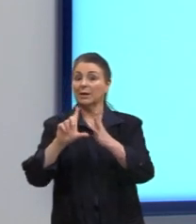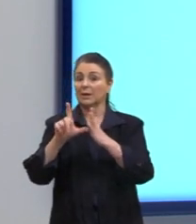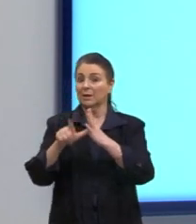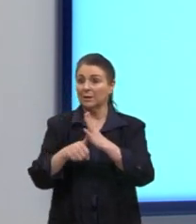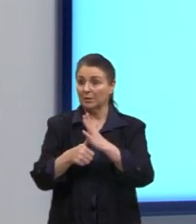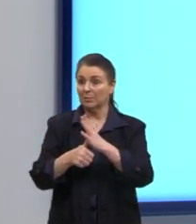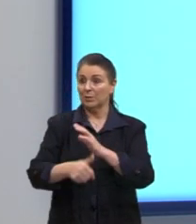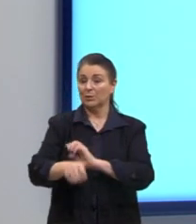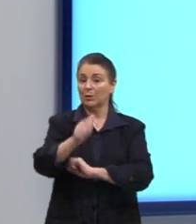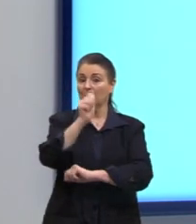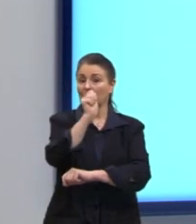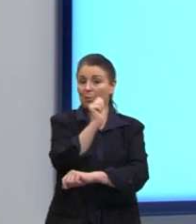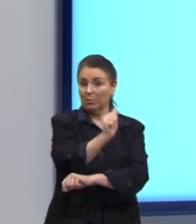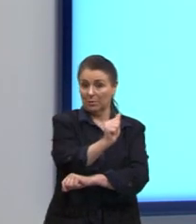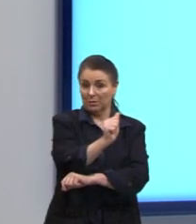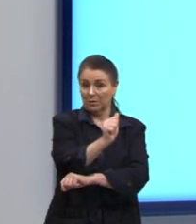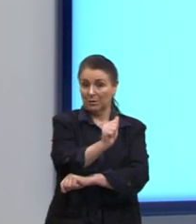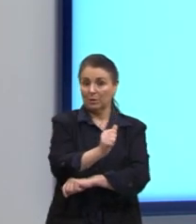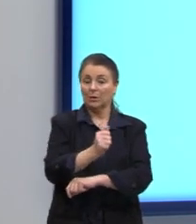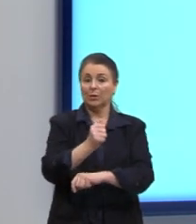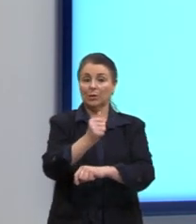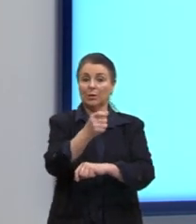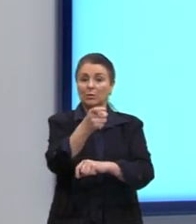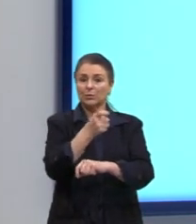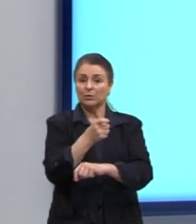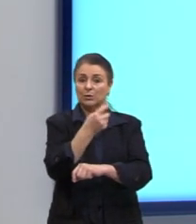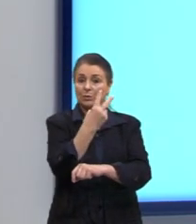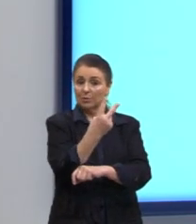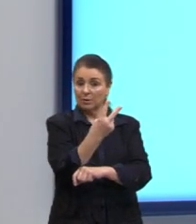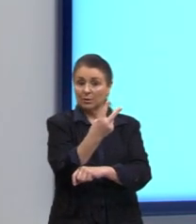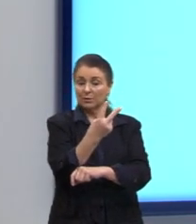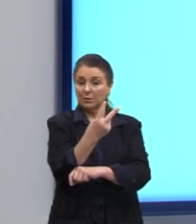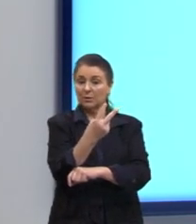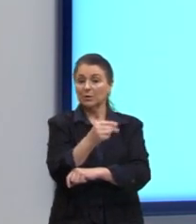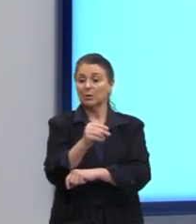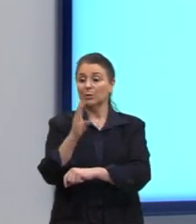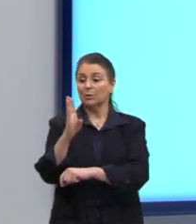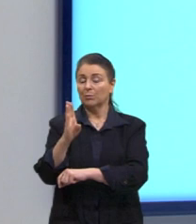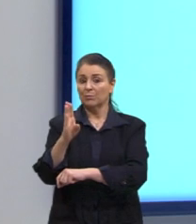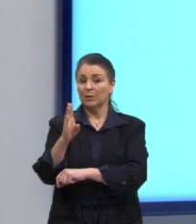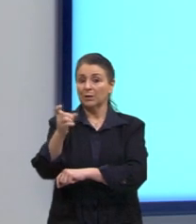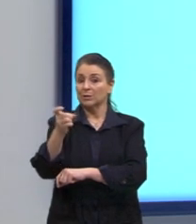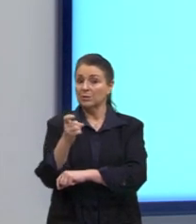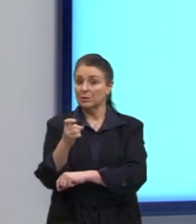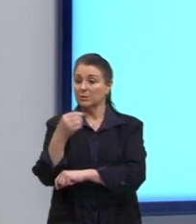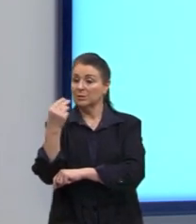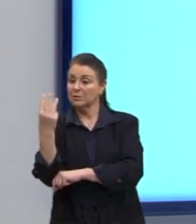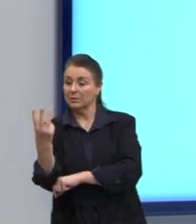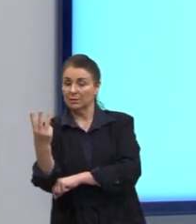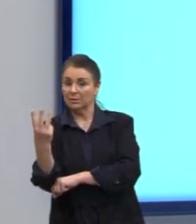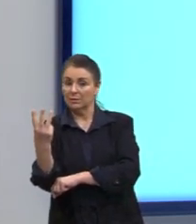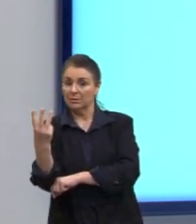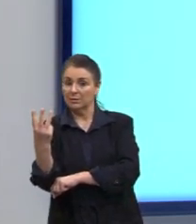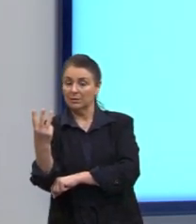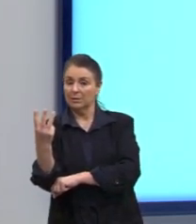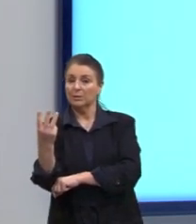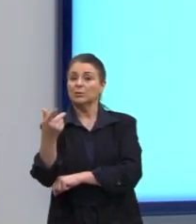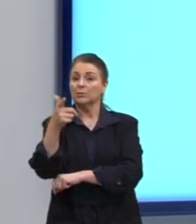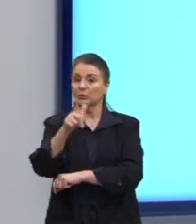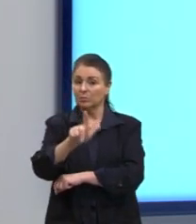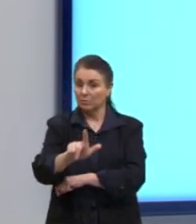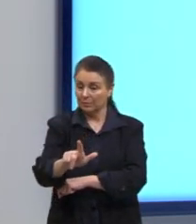o ponto a que variou aqui o x é igual a 2 e no ponto b o x é igual a 3 novamente